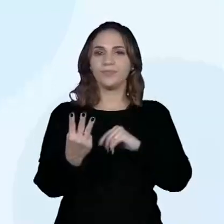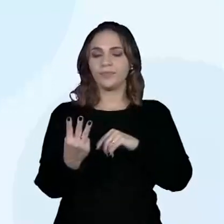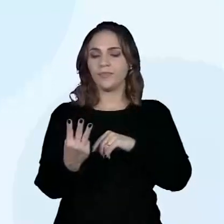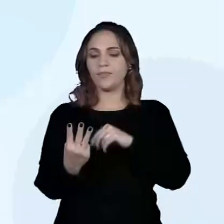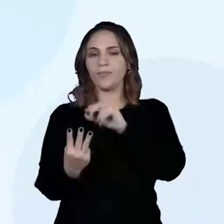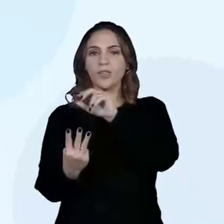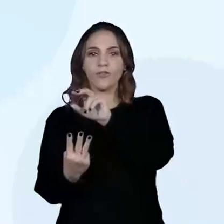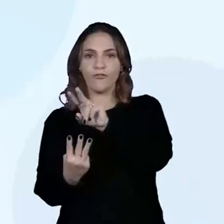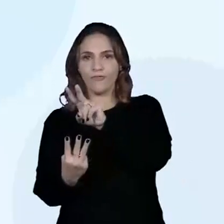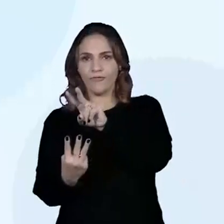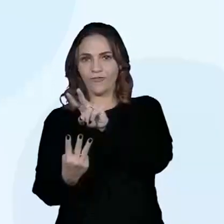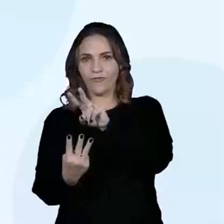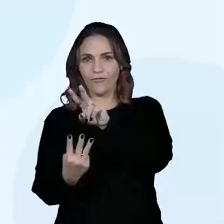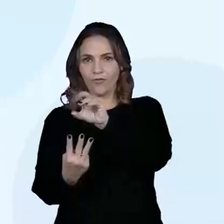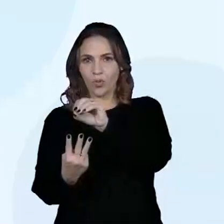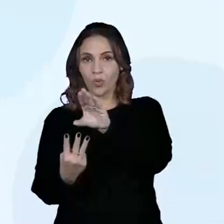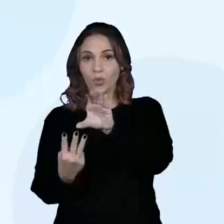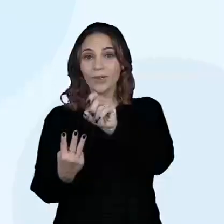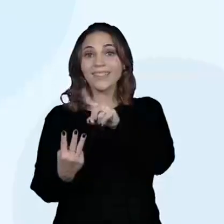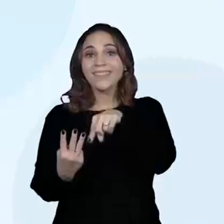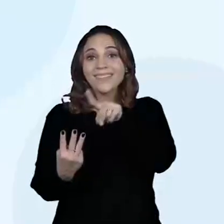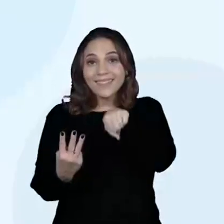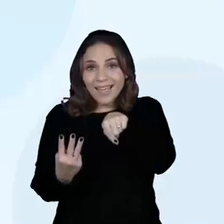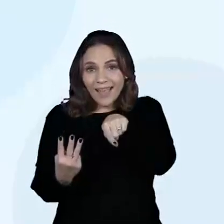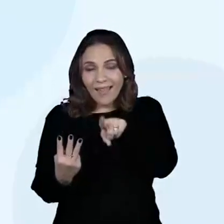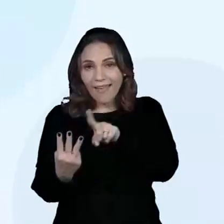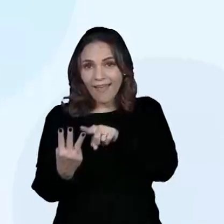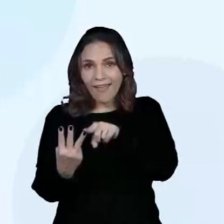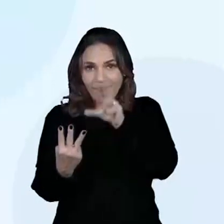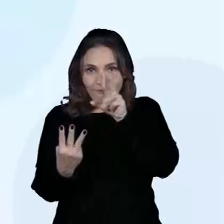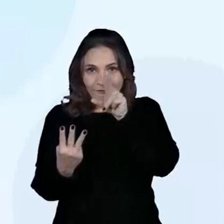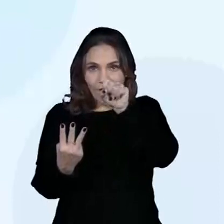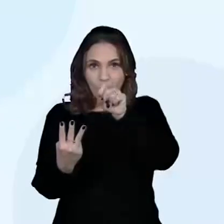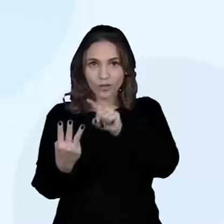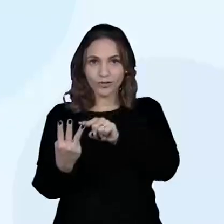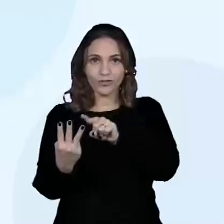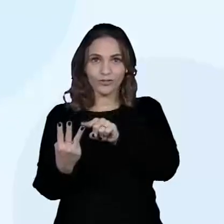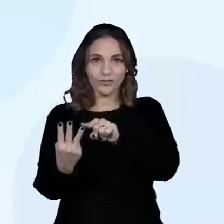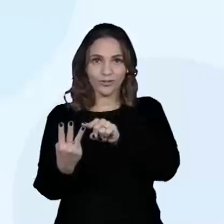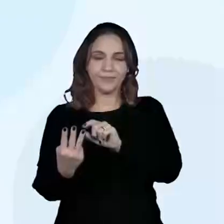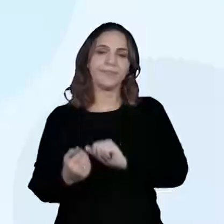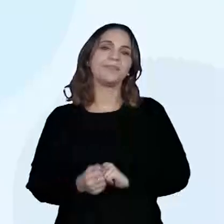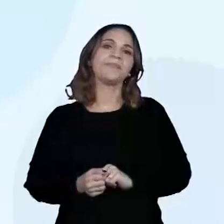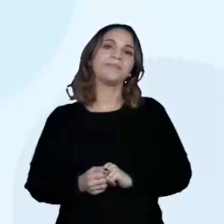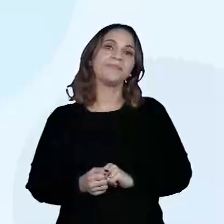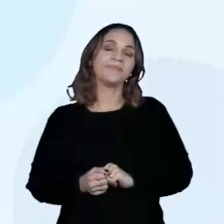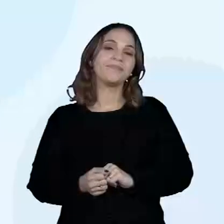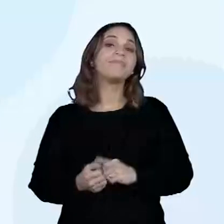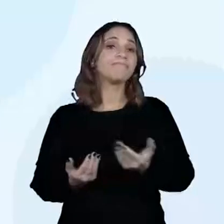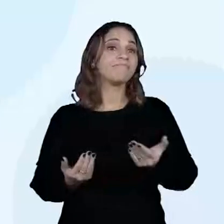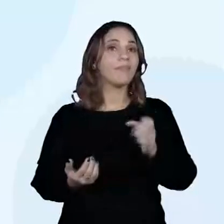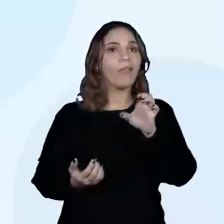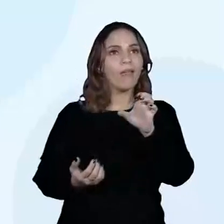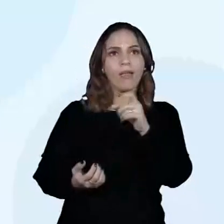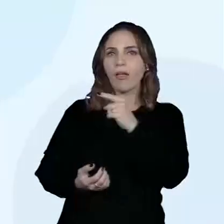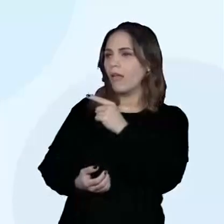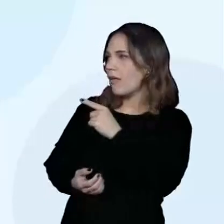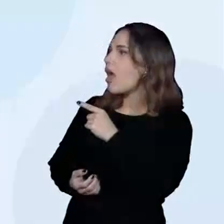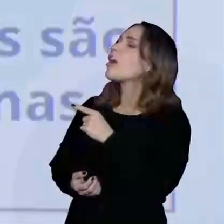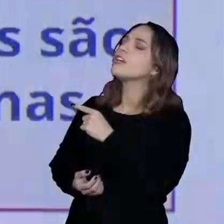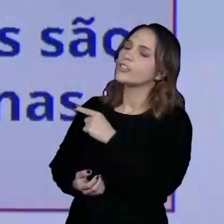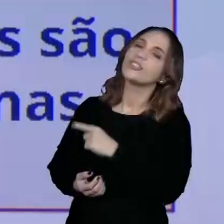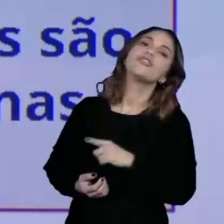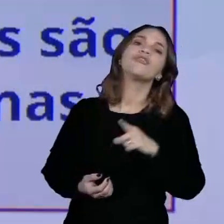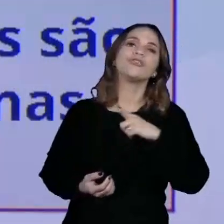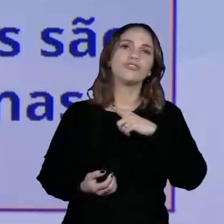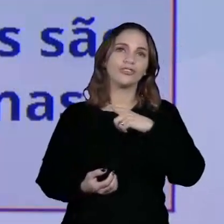Você, vamos dar uma olhada aqui, ó. Você, a última letra é um E. A gente já viu que o você,